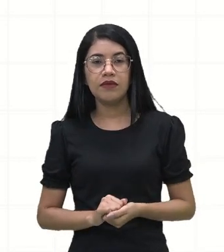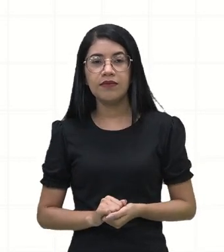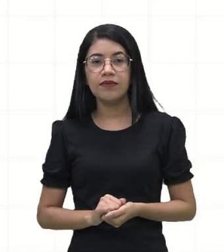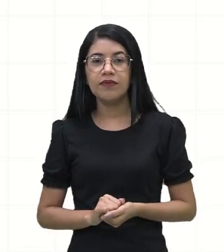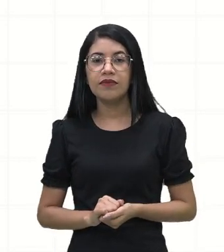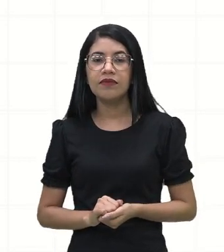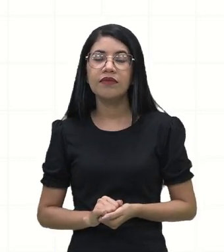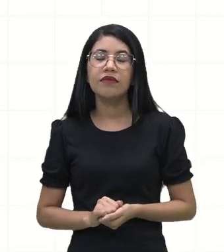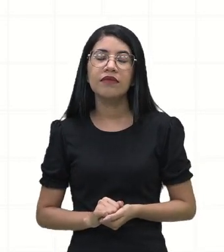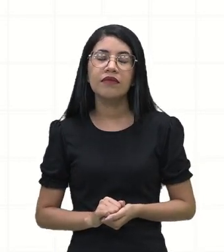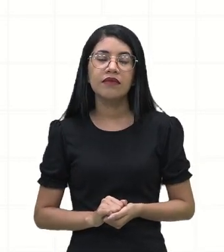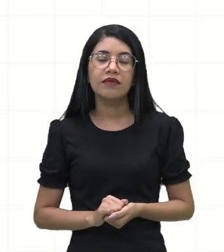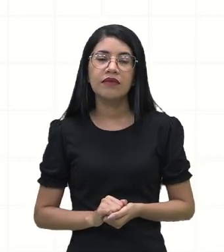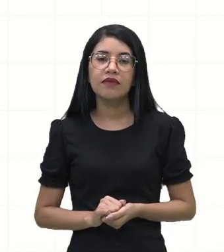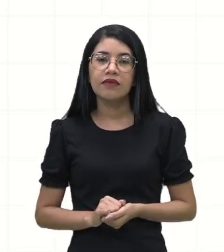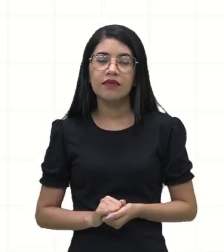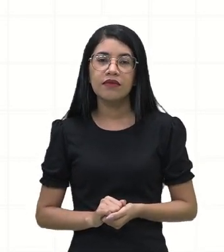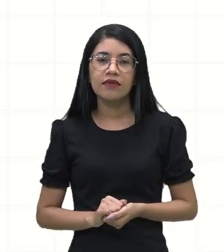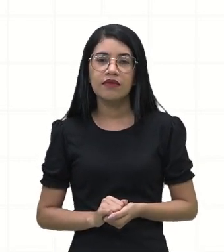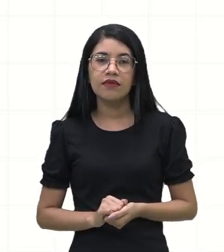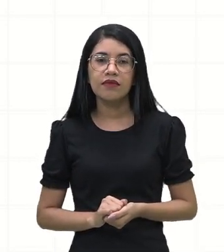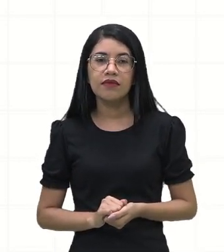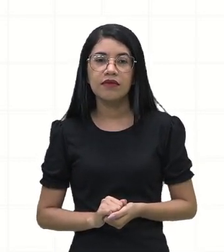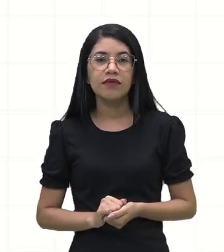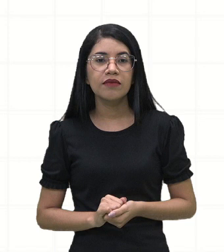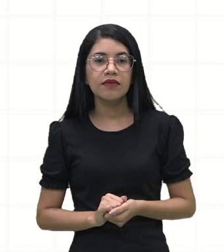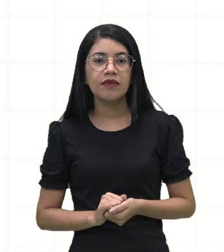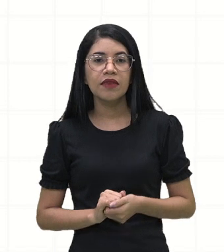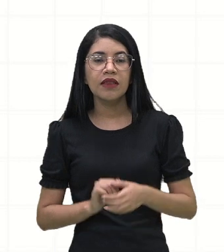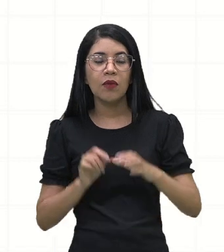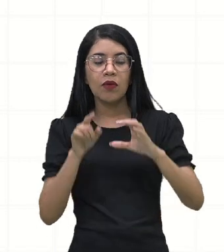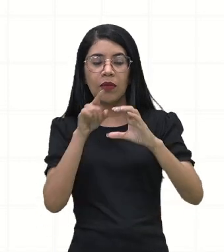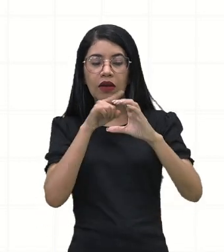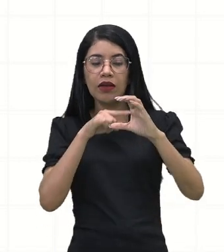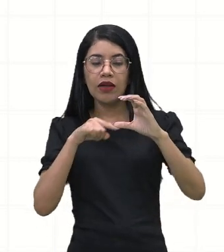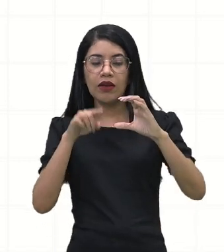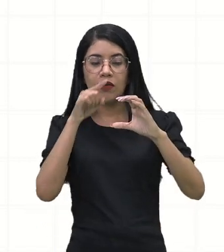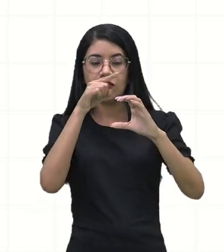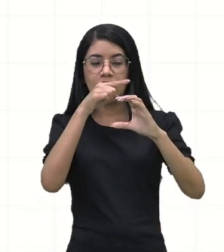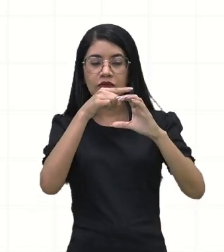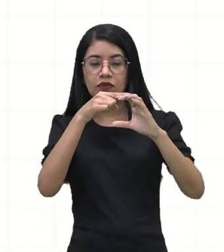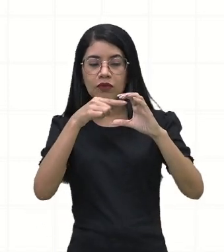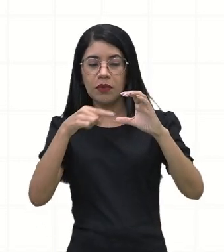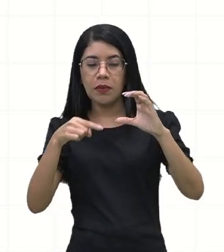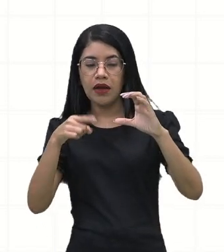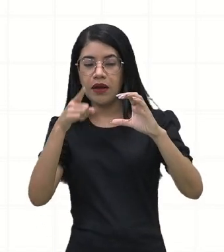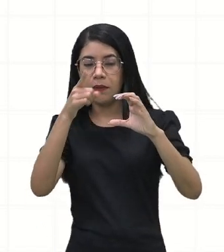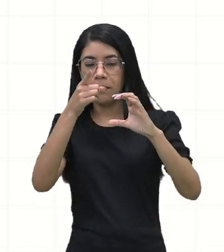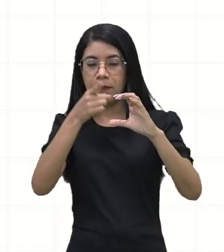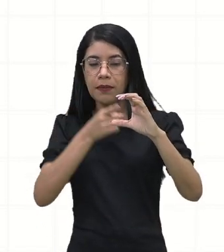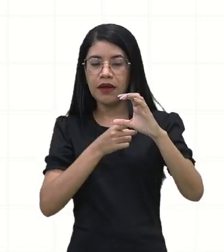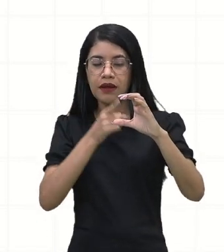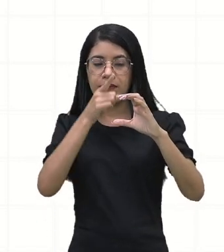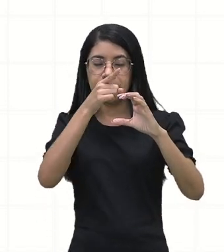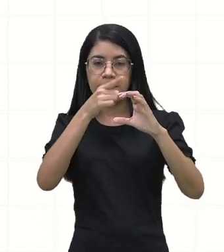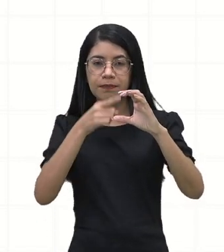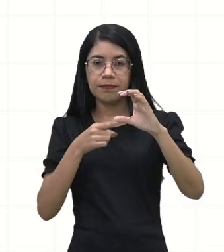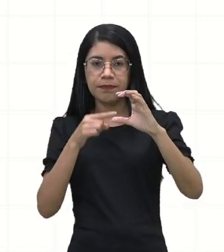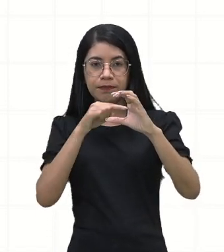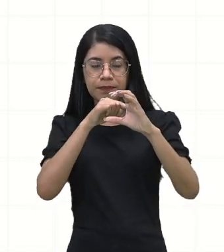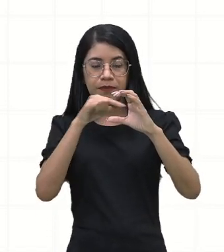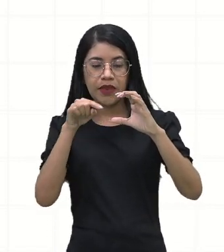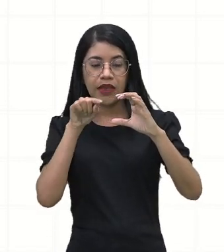um segmento que vai de uma extremidade, né, a outra desse círculo,